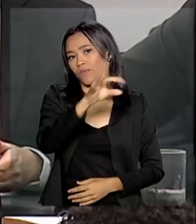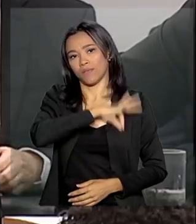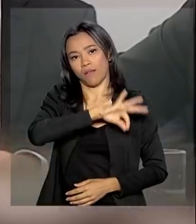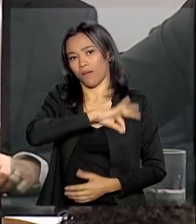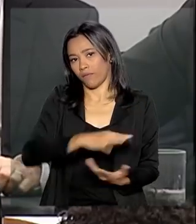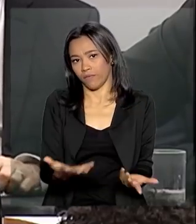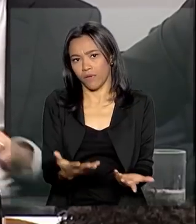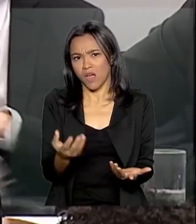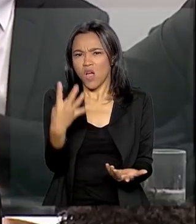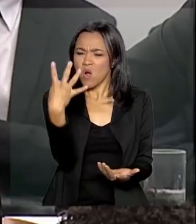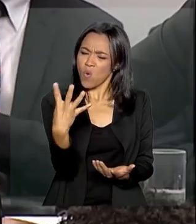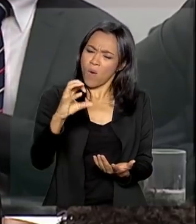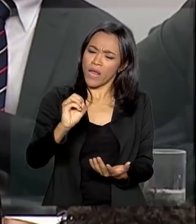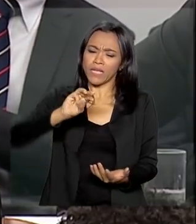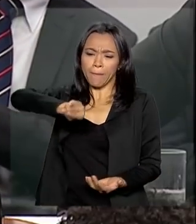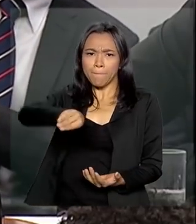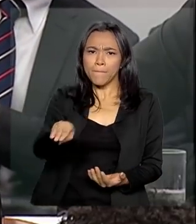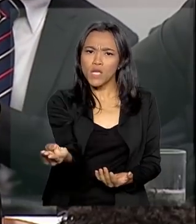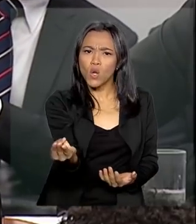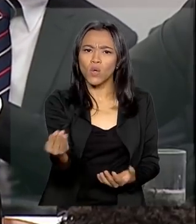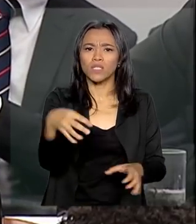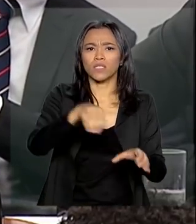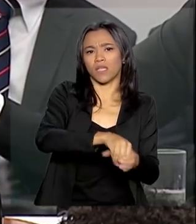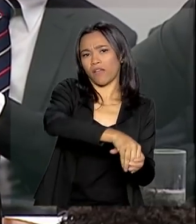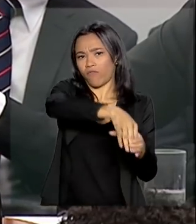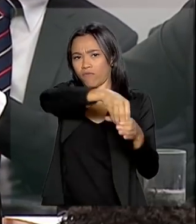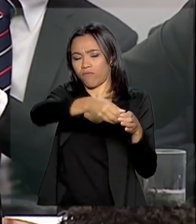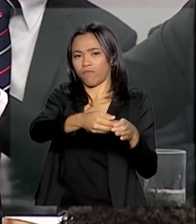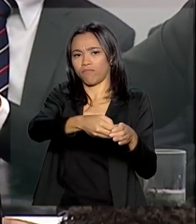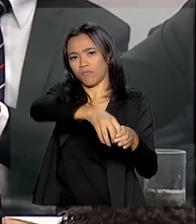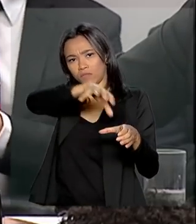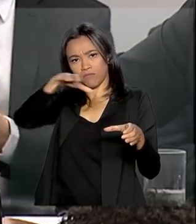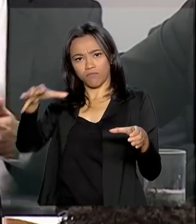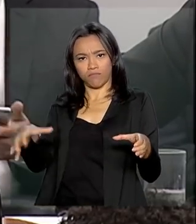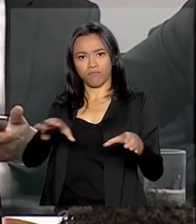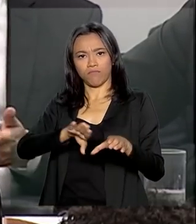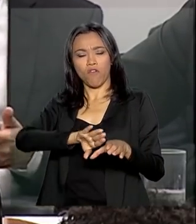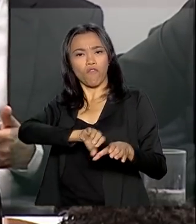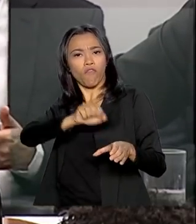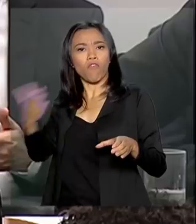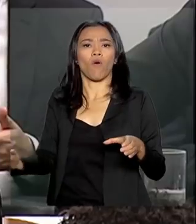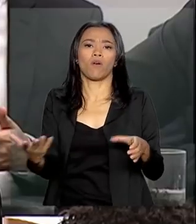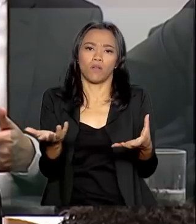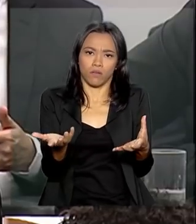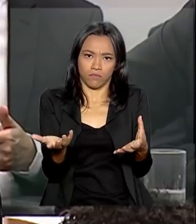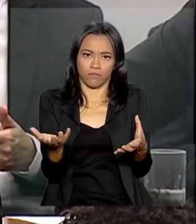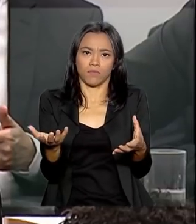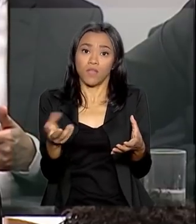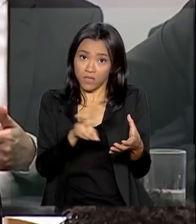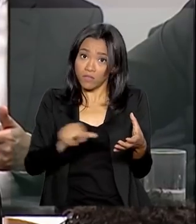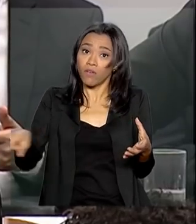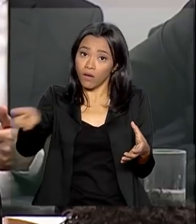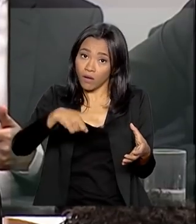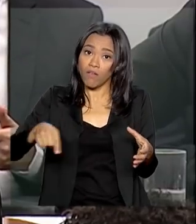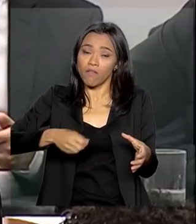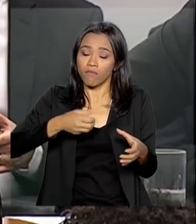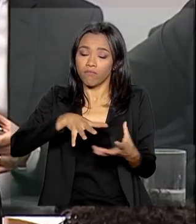2 salários mínimos. 40 milhões de brasileiros são excluídos. E eles envelhecerão.